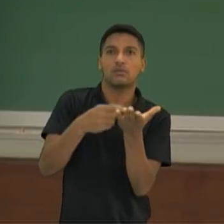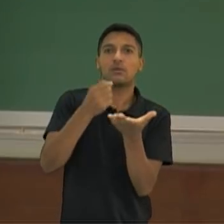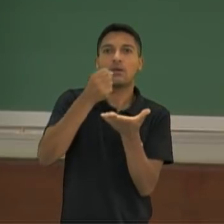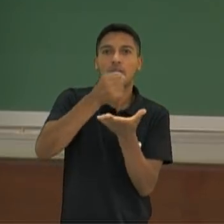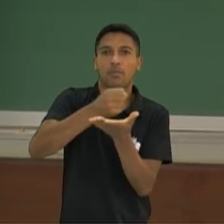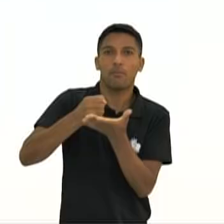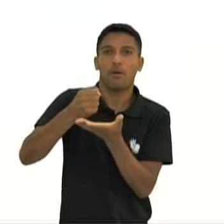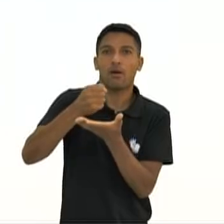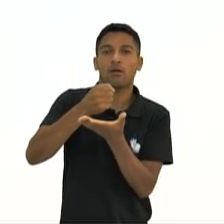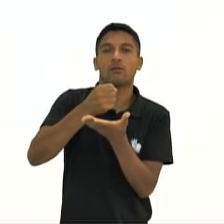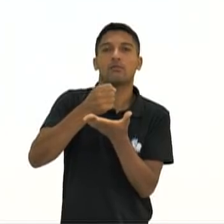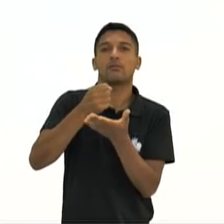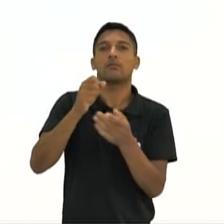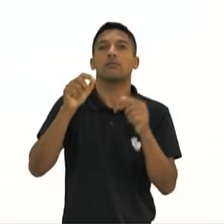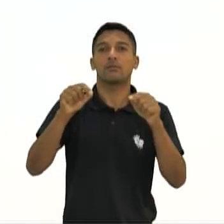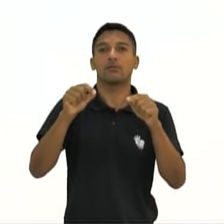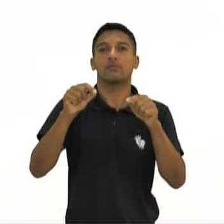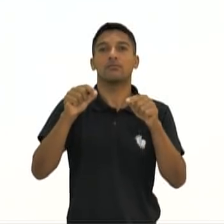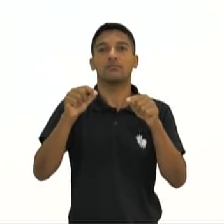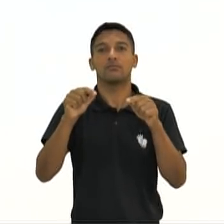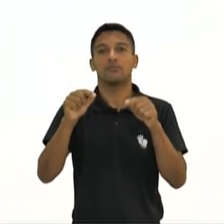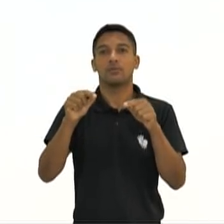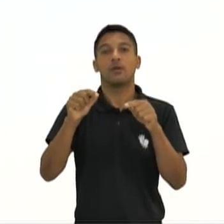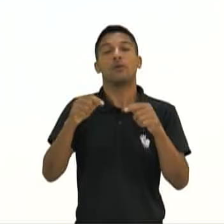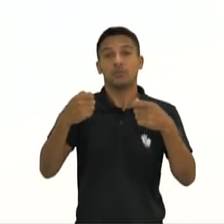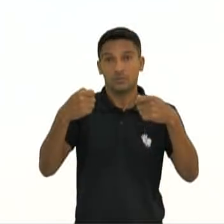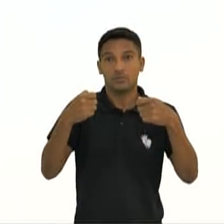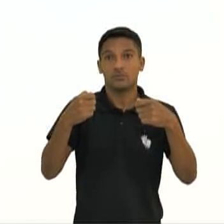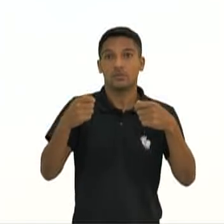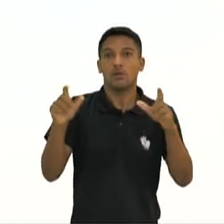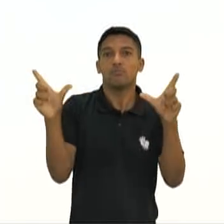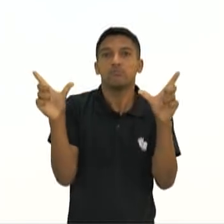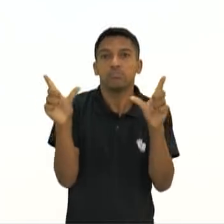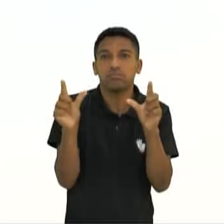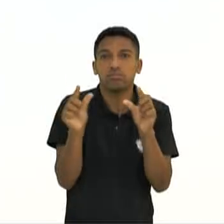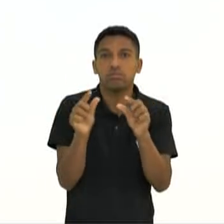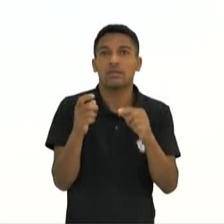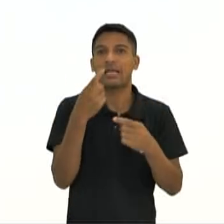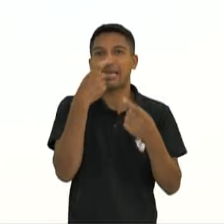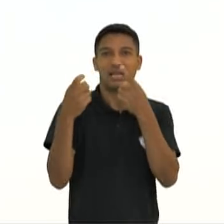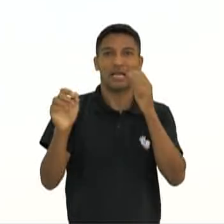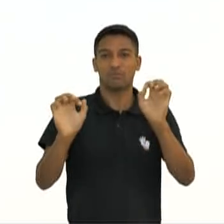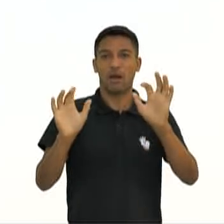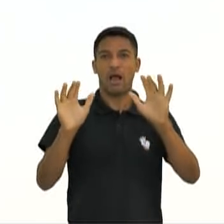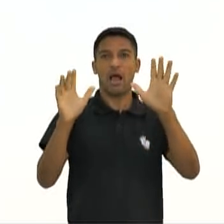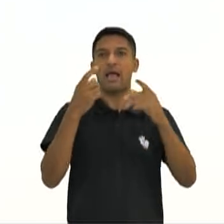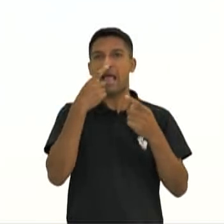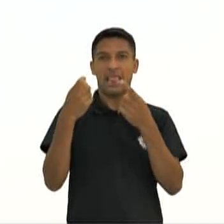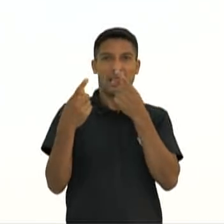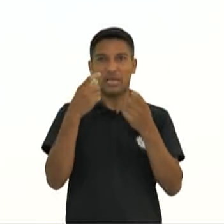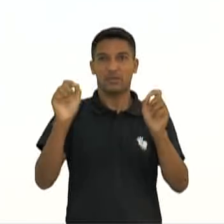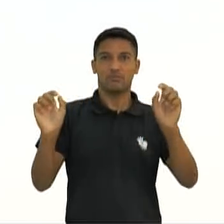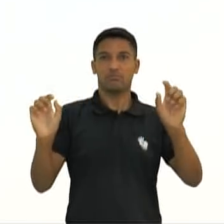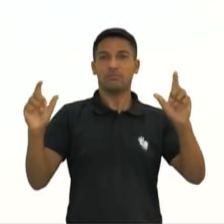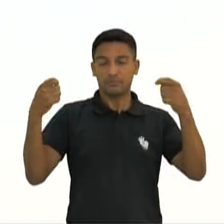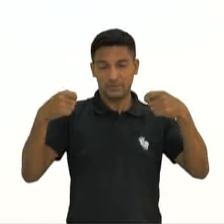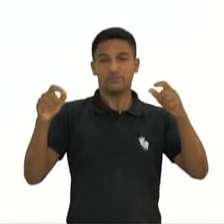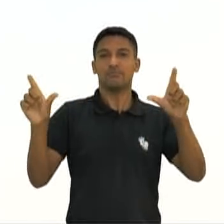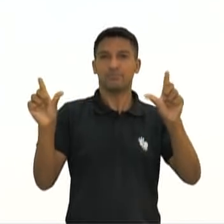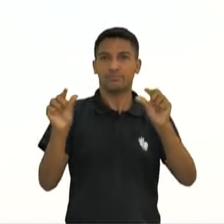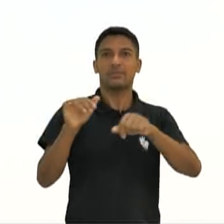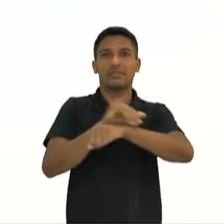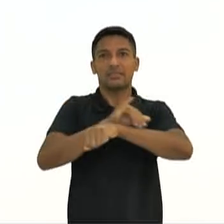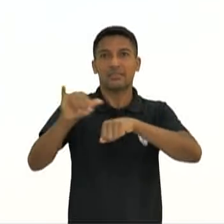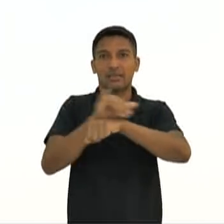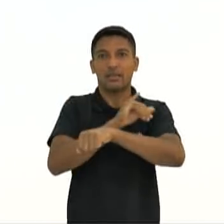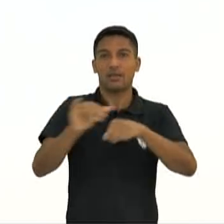quase a totalidade mundial, em diminuir a emissão de gases poluentes. Mas, infelizmente, isso não acontece, ligado